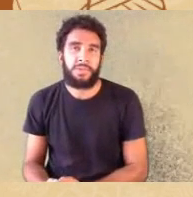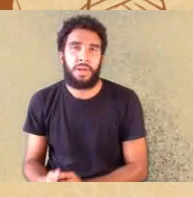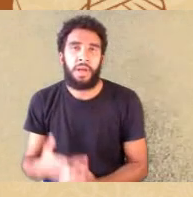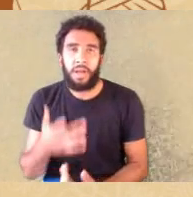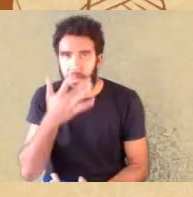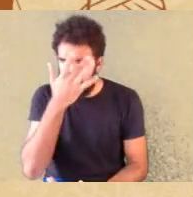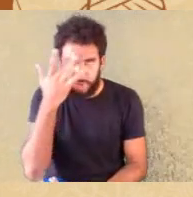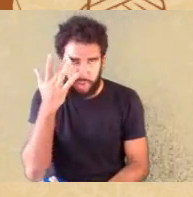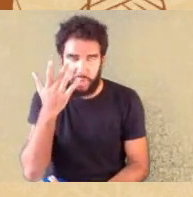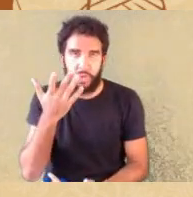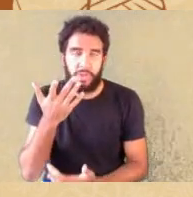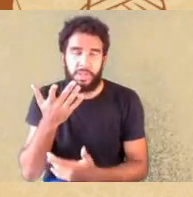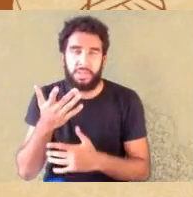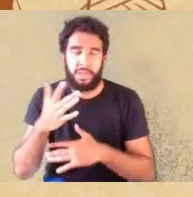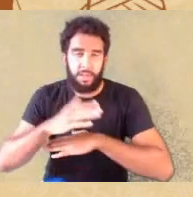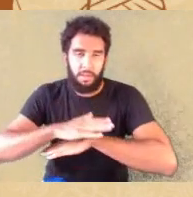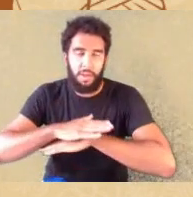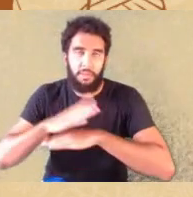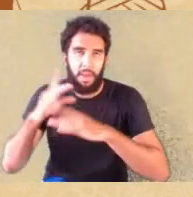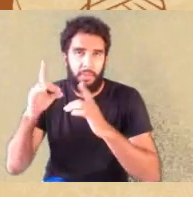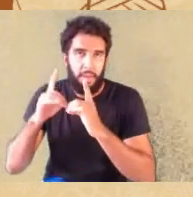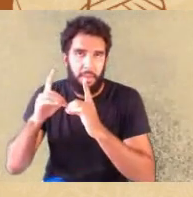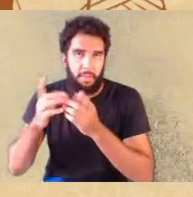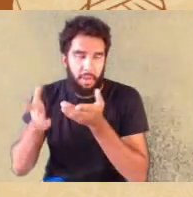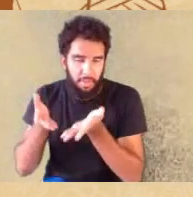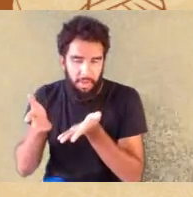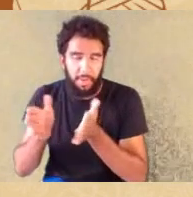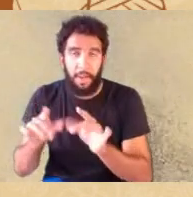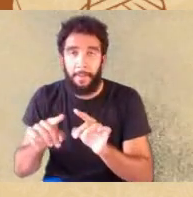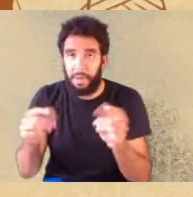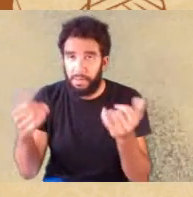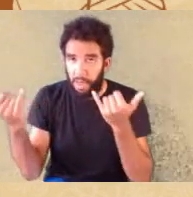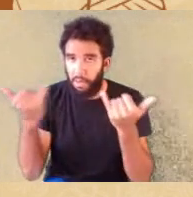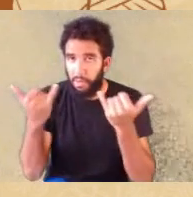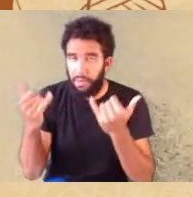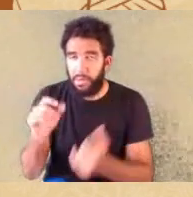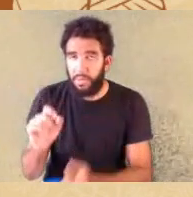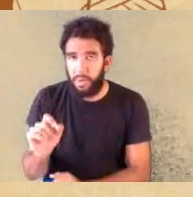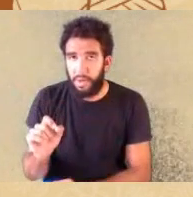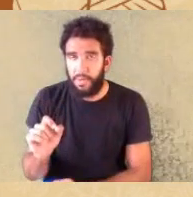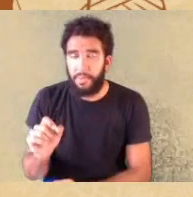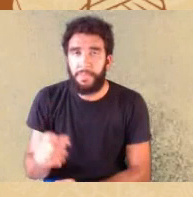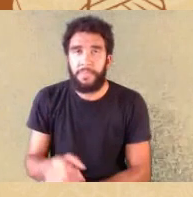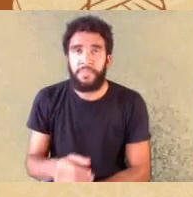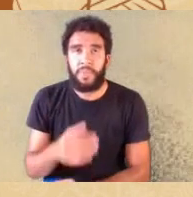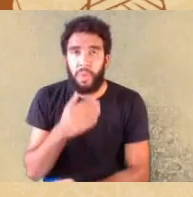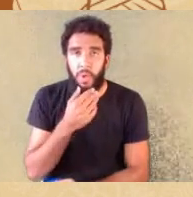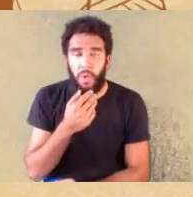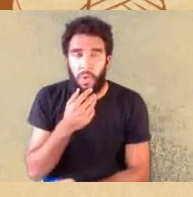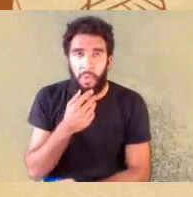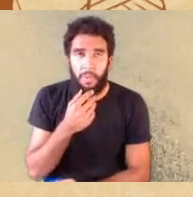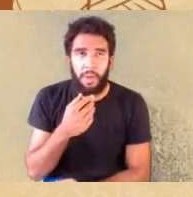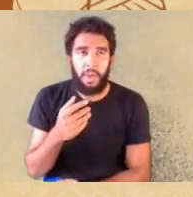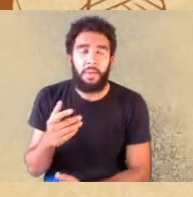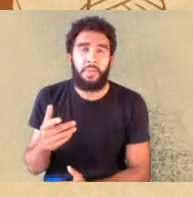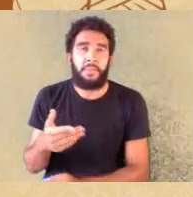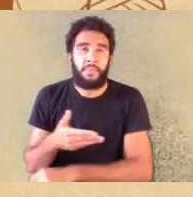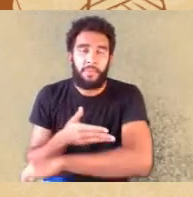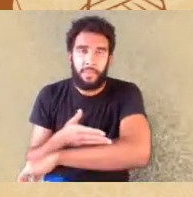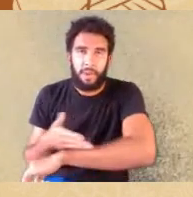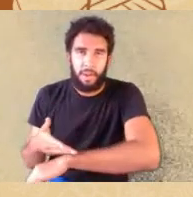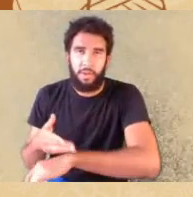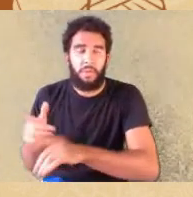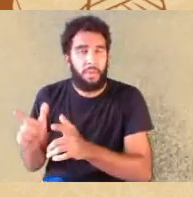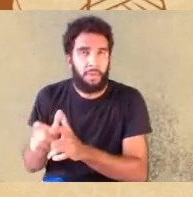Mas, basicamente, estatisticamente, o dado que a gente tem é que, por exemplo, no serviço público, homens brancos estão super representados. Tá, é mais fácil